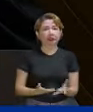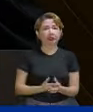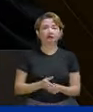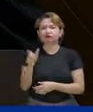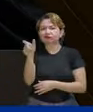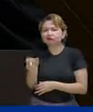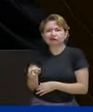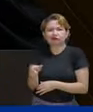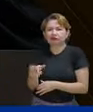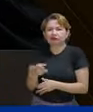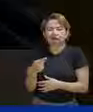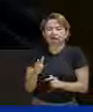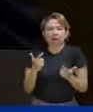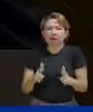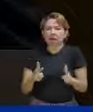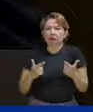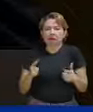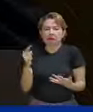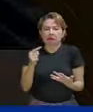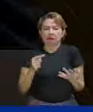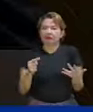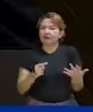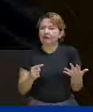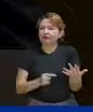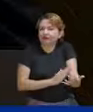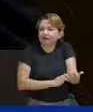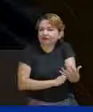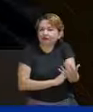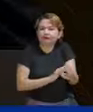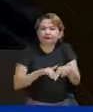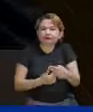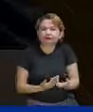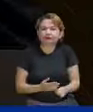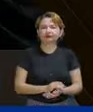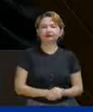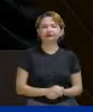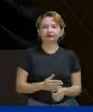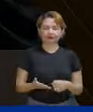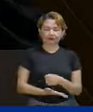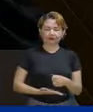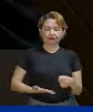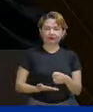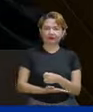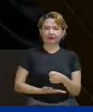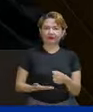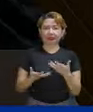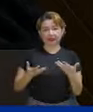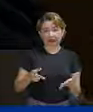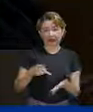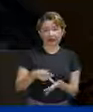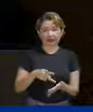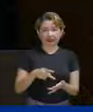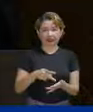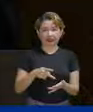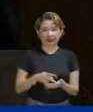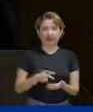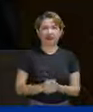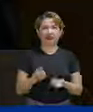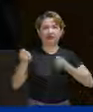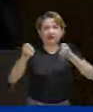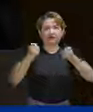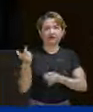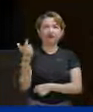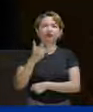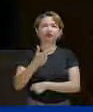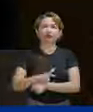não demonstra a existência de quaisquer desses vícios, limitando a apresentar fundamentos que buscam, na realidade,